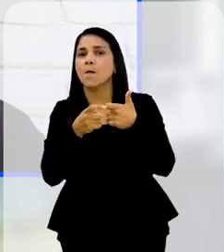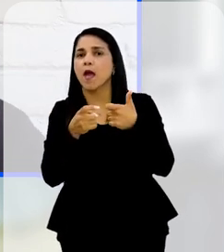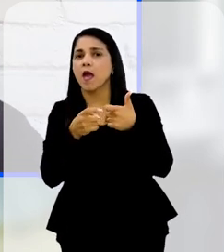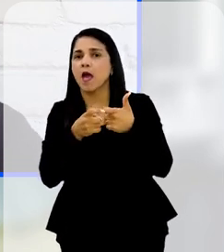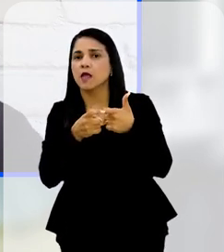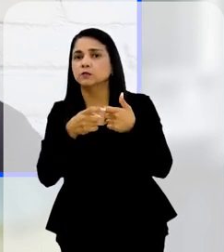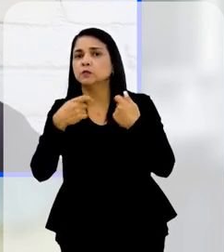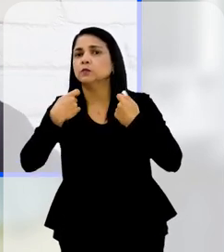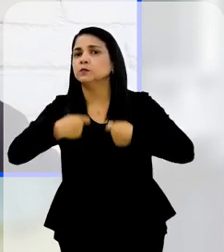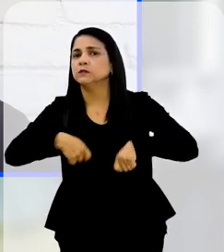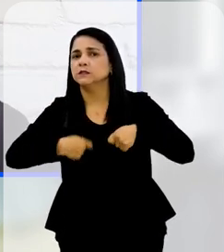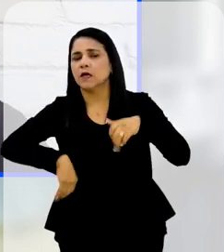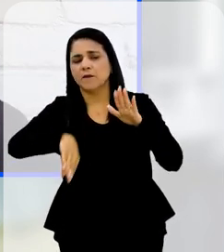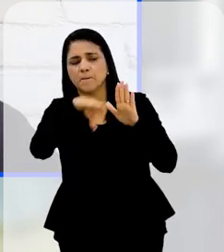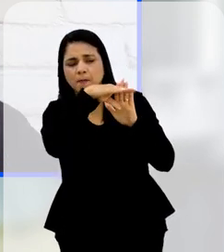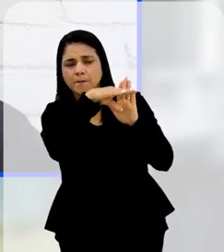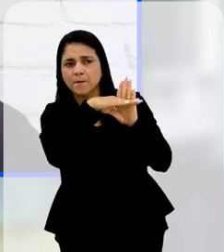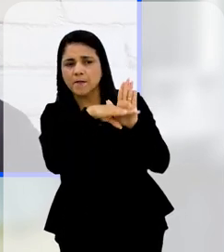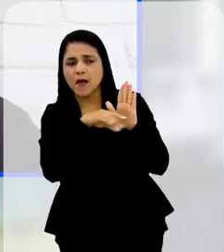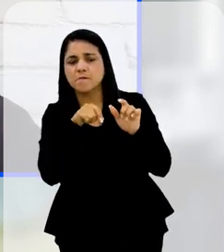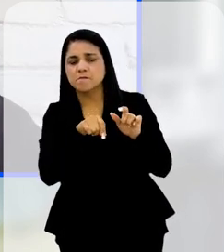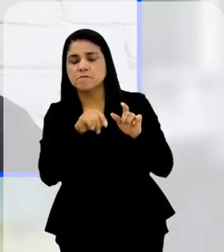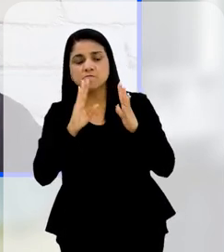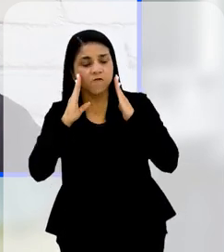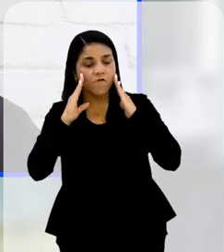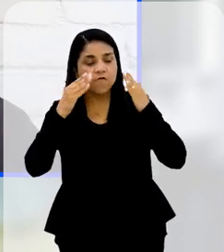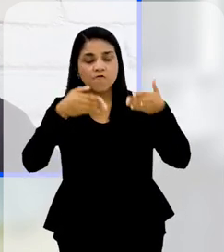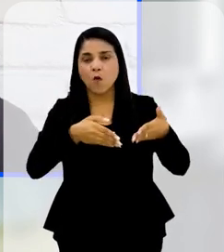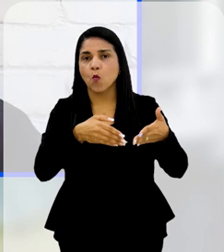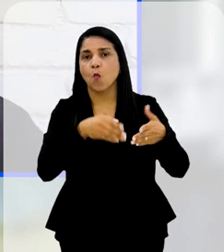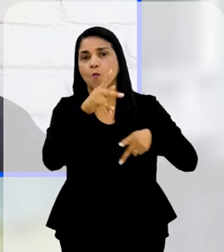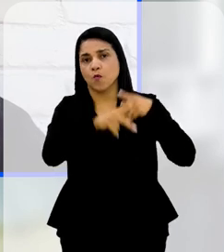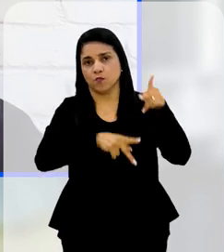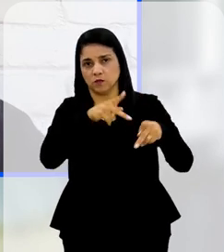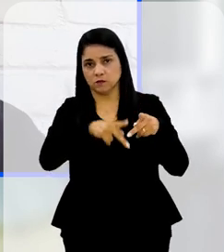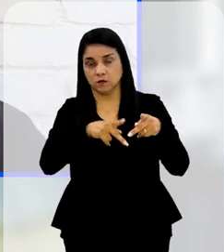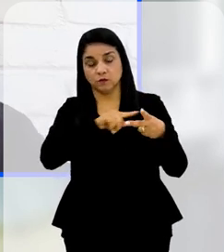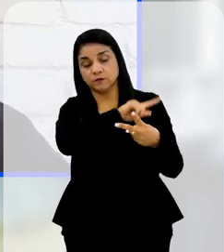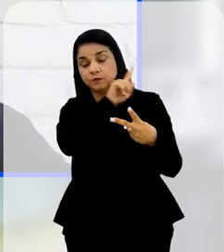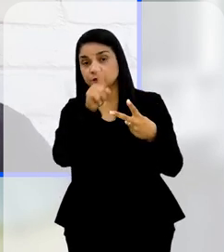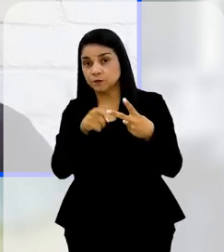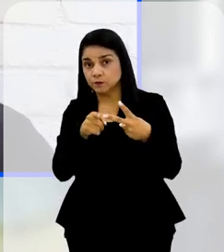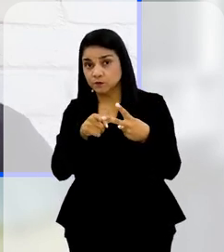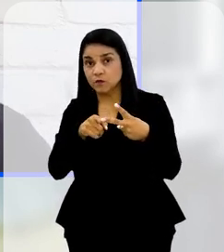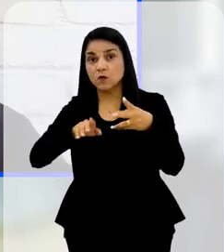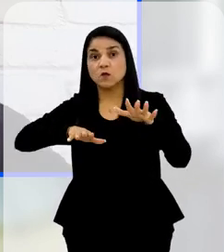A segunda frente era na luta política do movimento médico